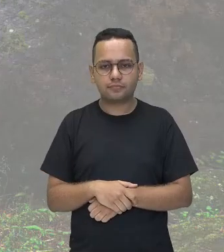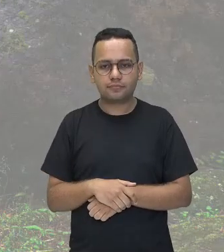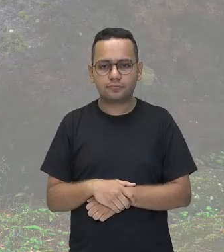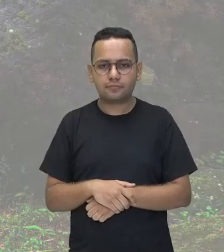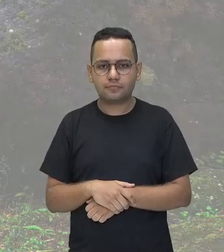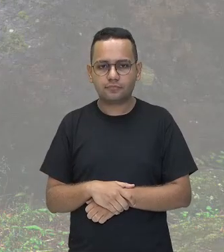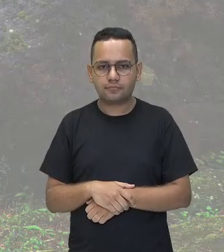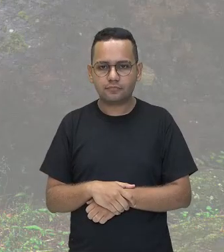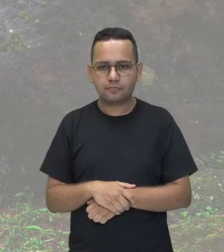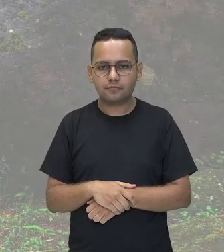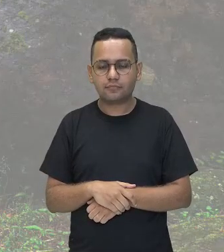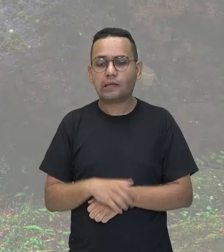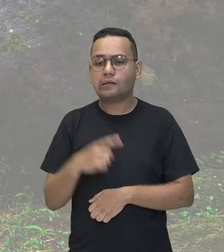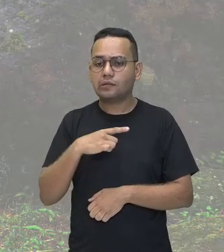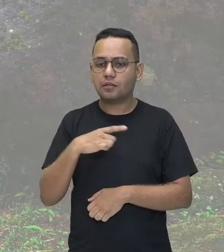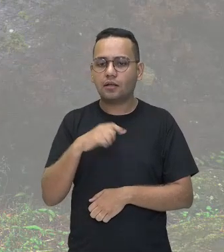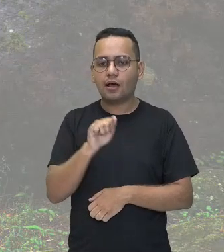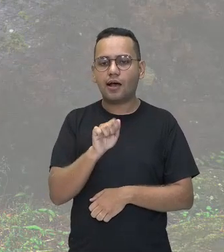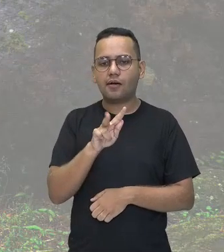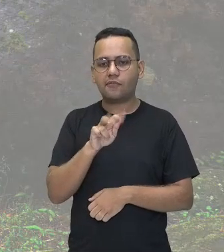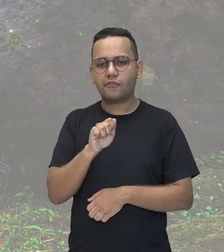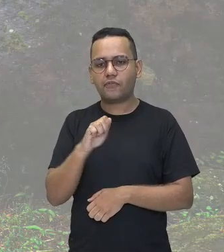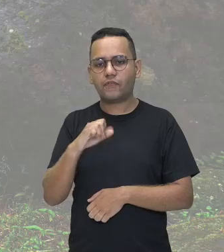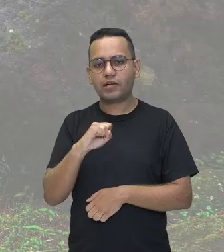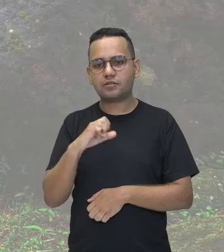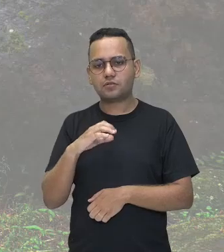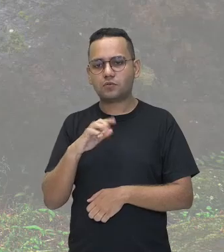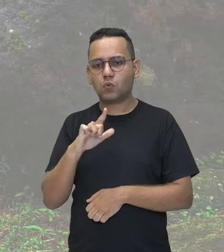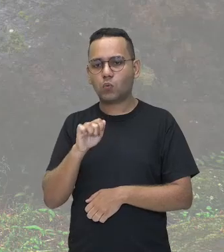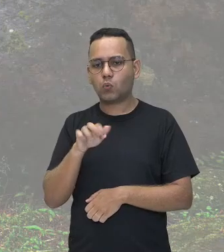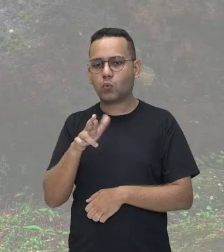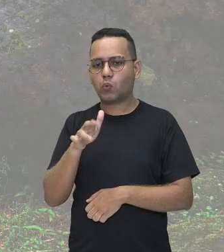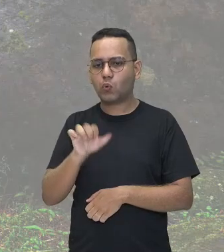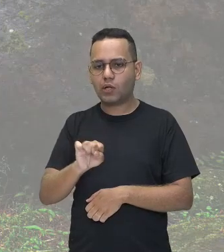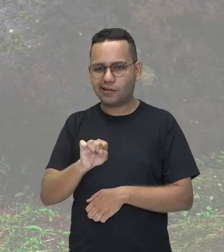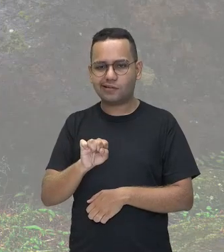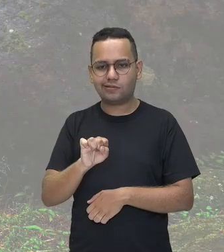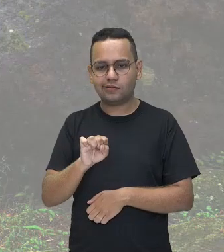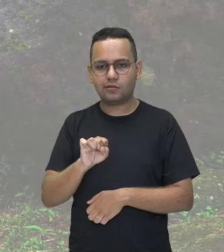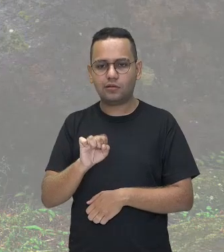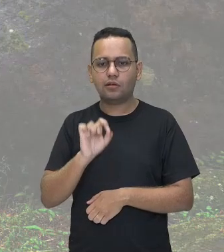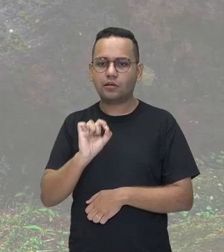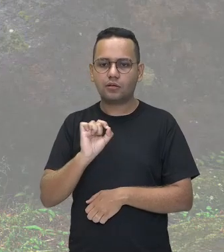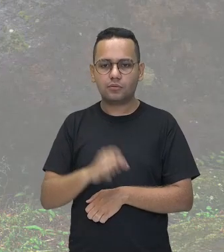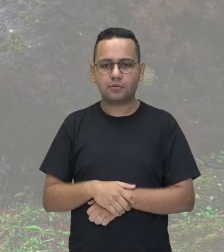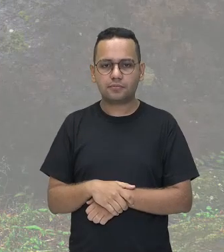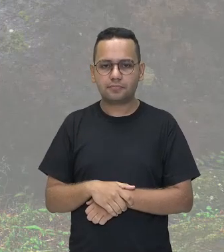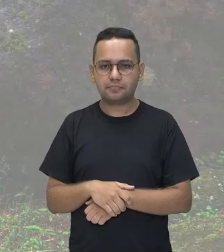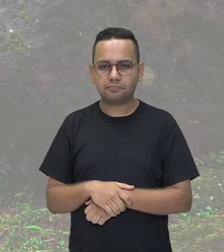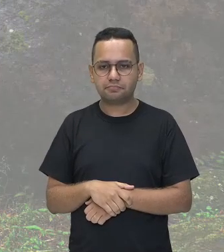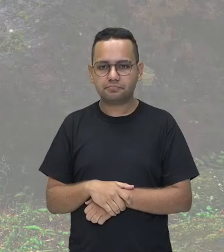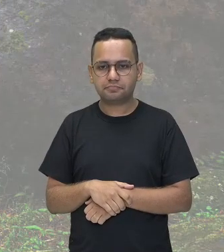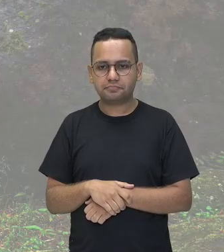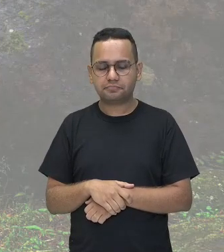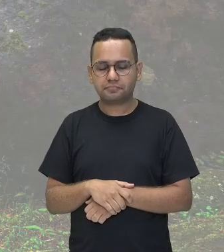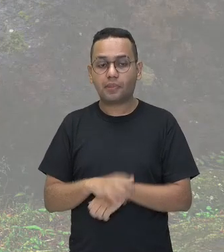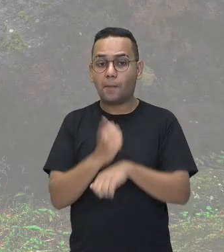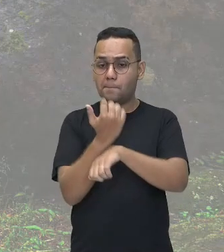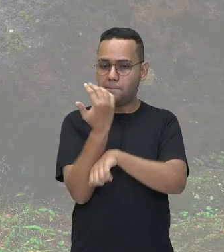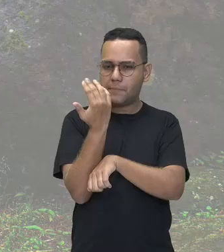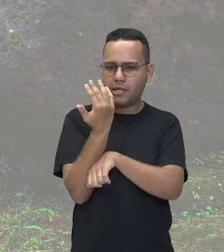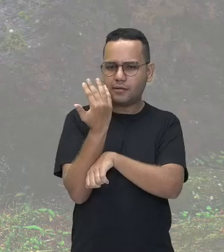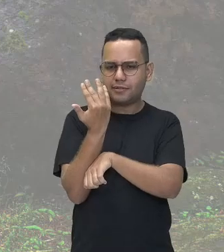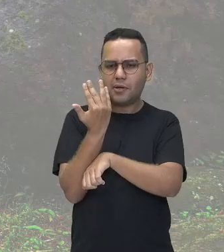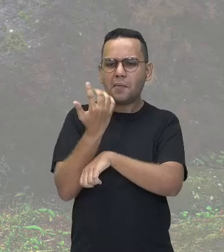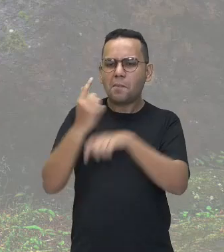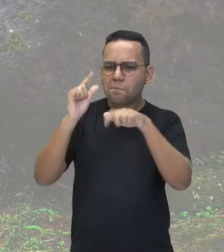plantas avasculares, o que quer dizer que elas não têm vasos condutores de seiva, né? E é por isso que são pequenas. Aí